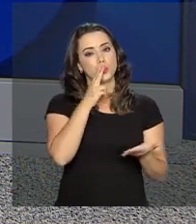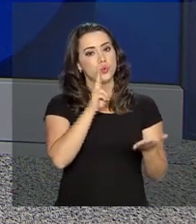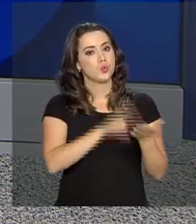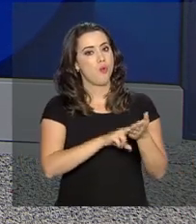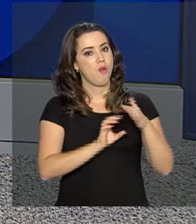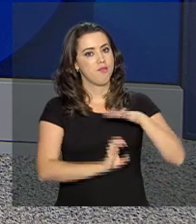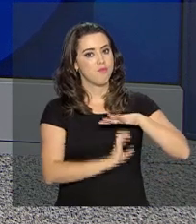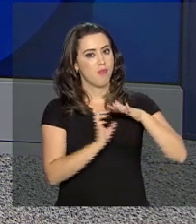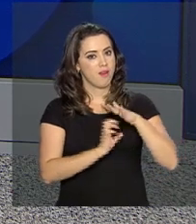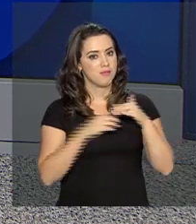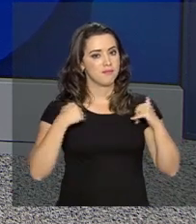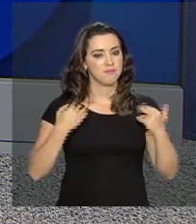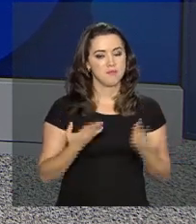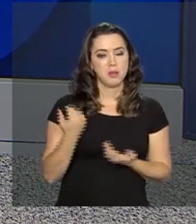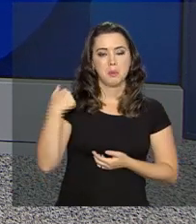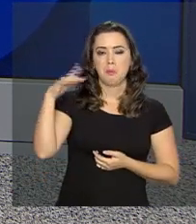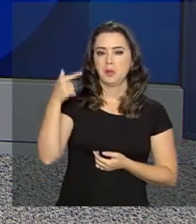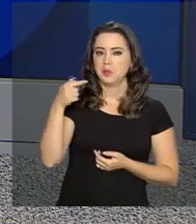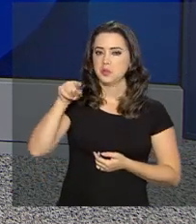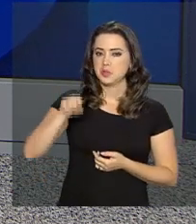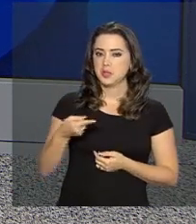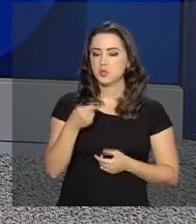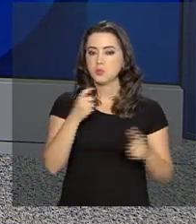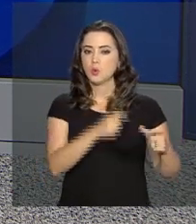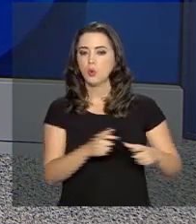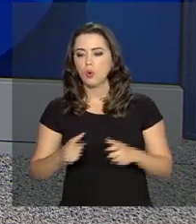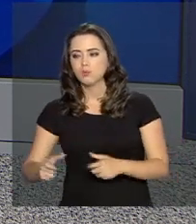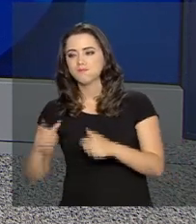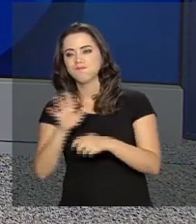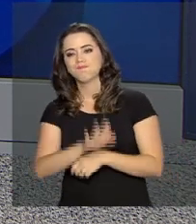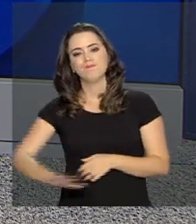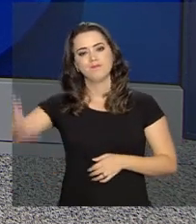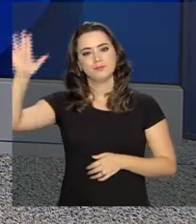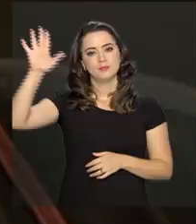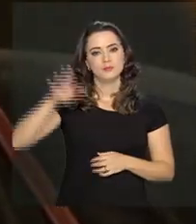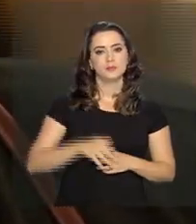com os Correios, que tem mais de 7 mil agências no país.